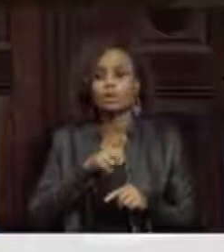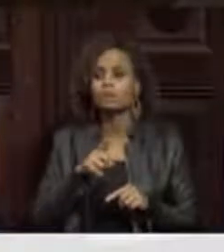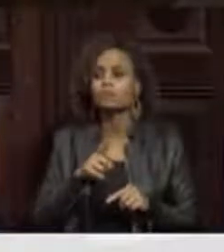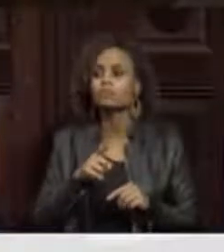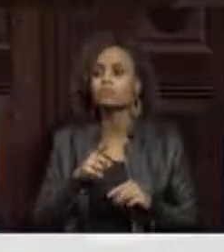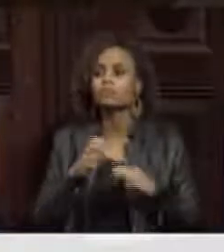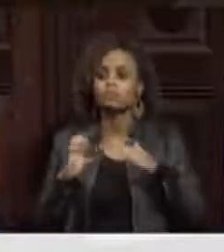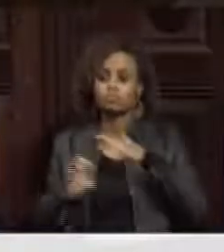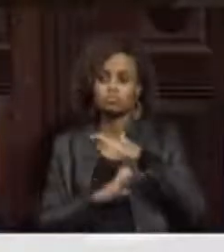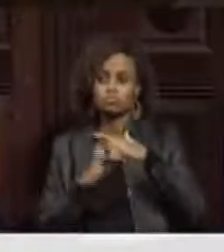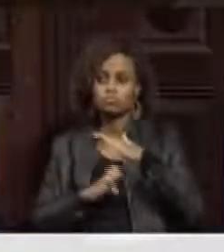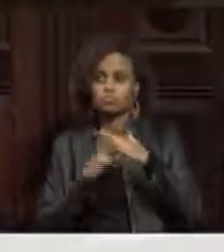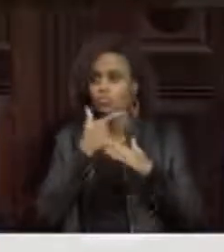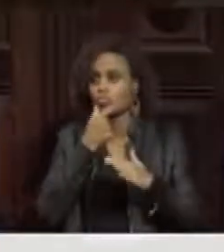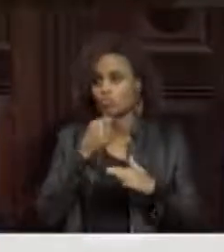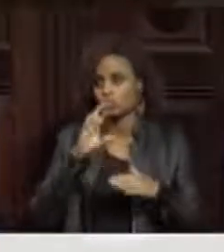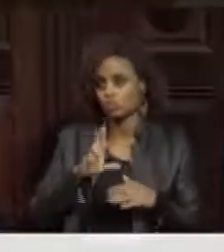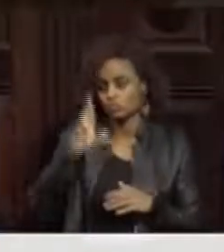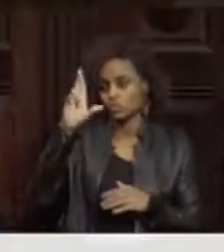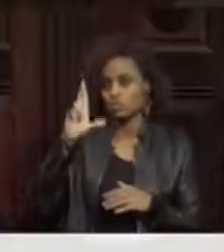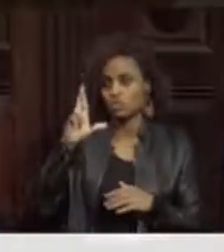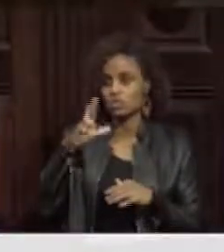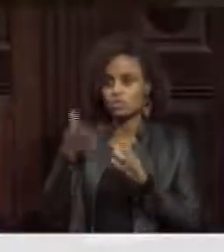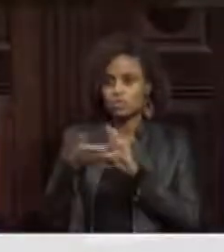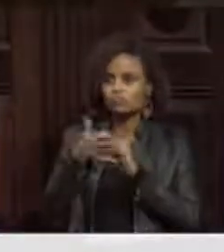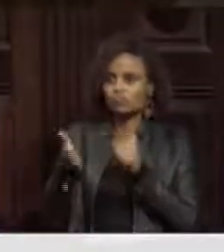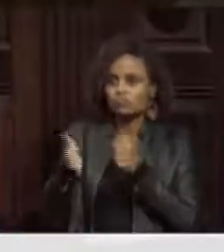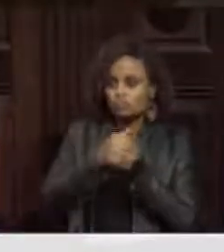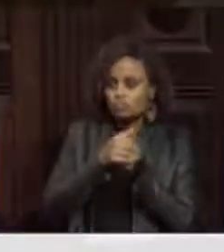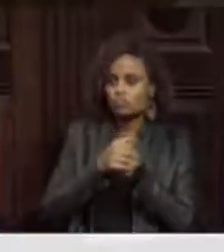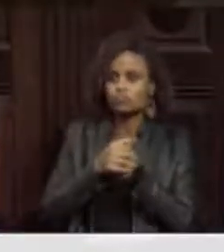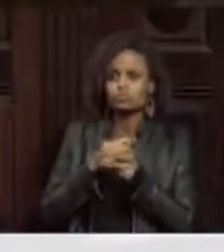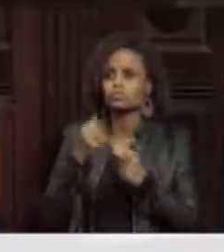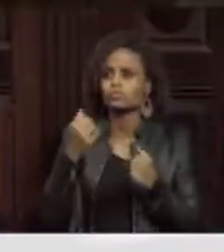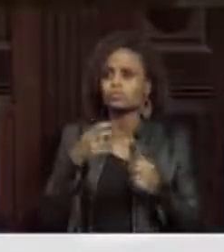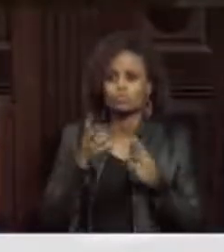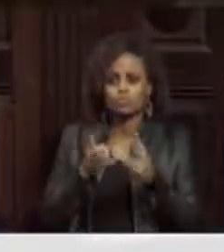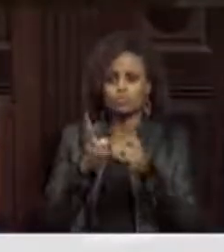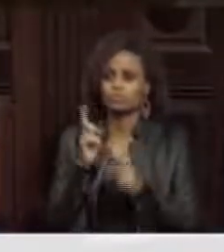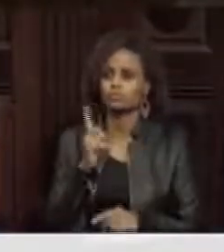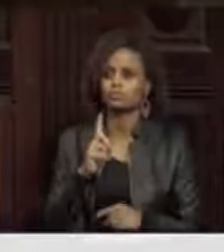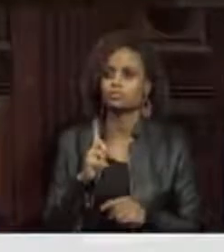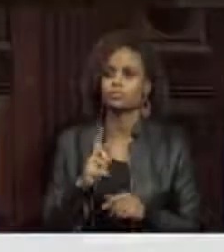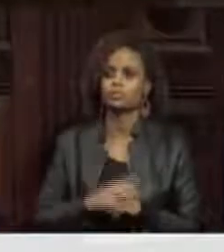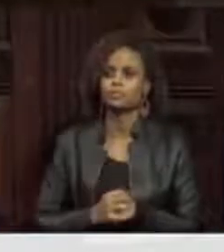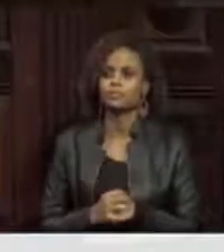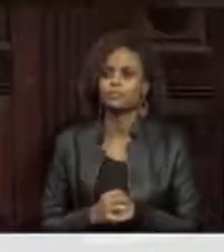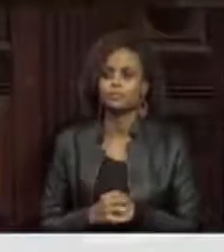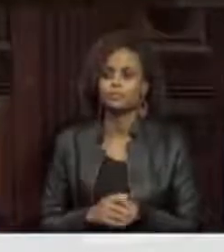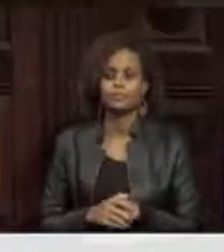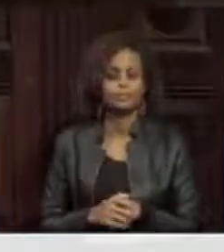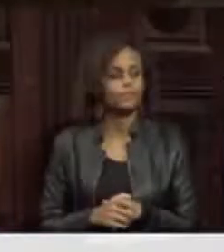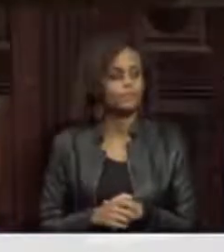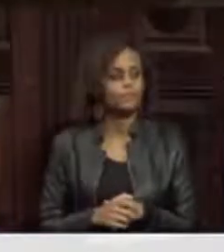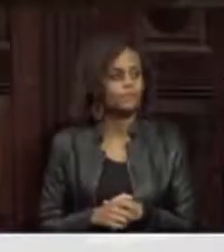se escondem do povo continuem a se